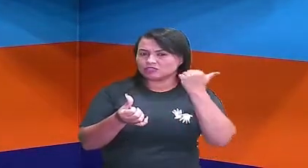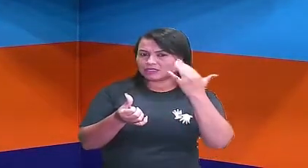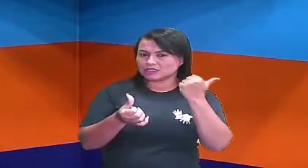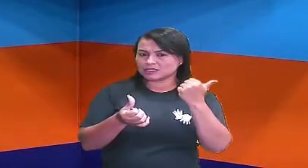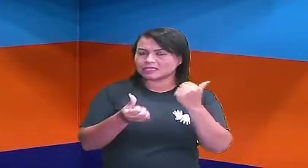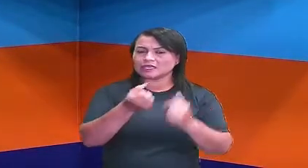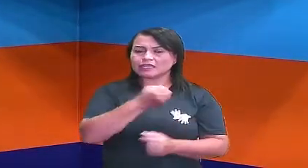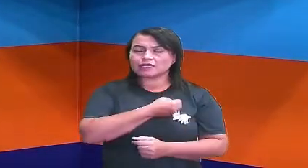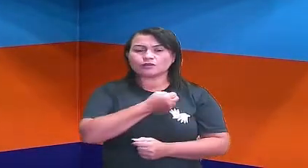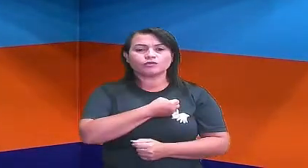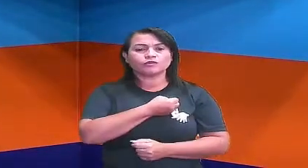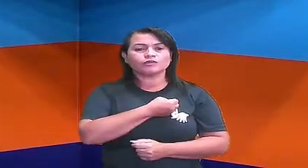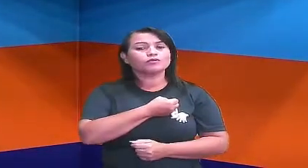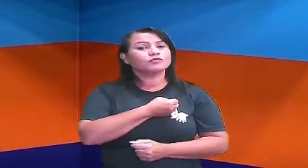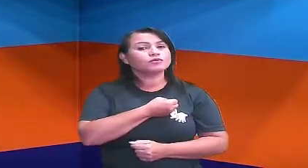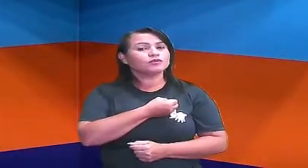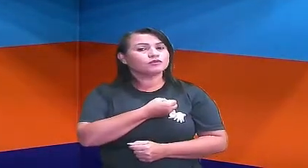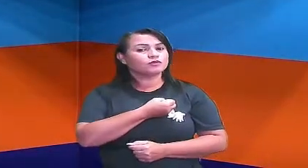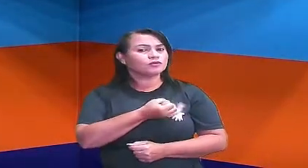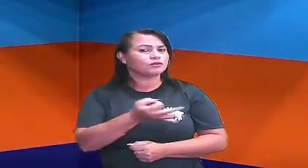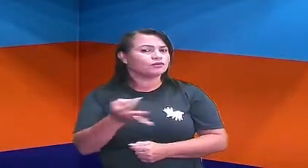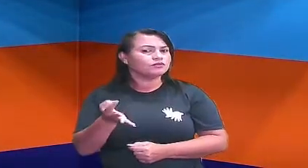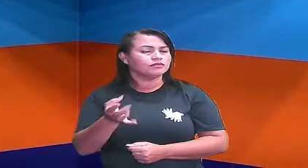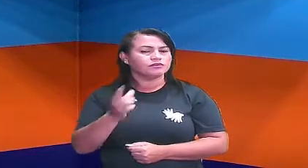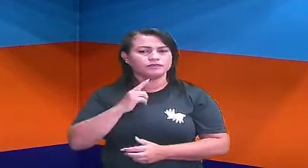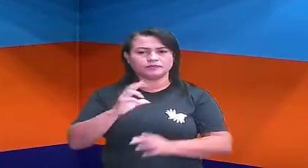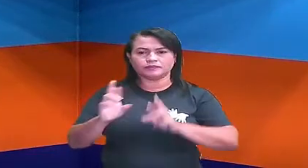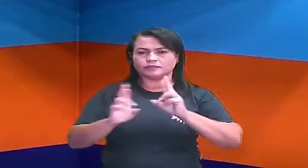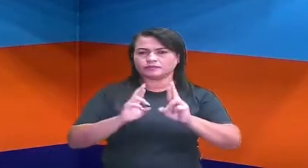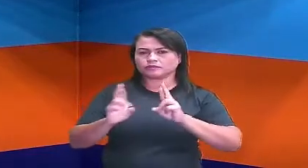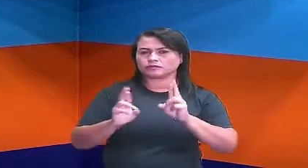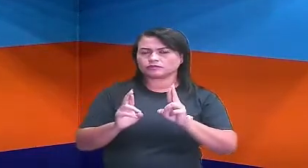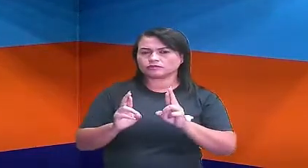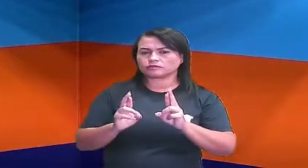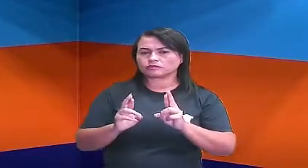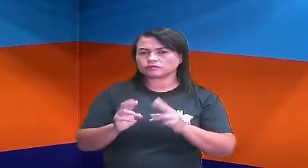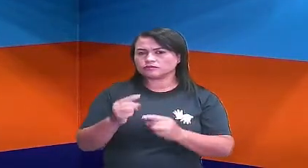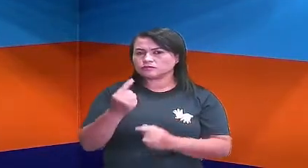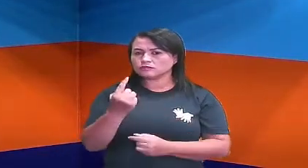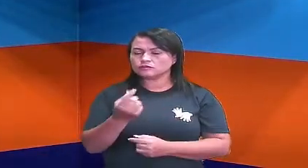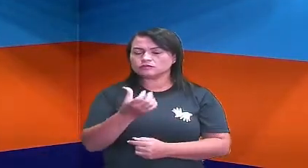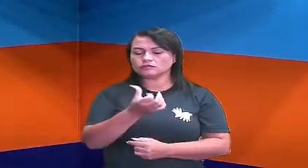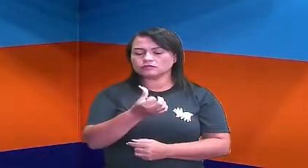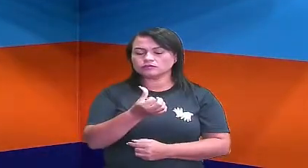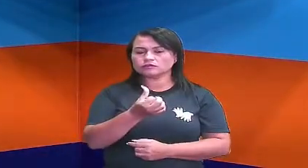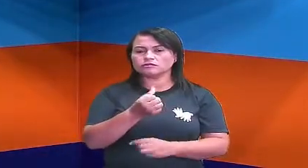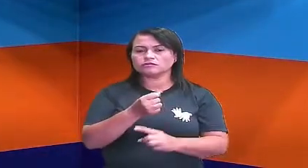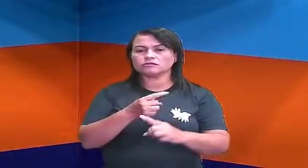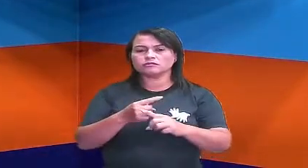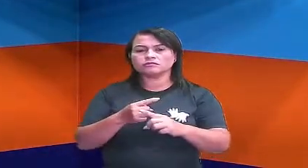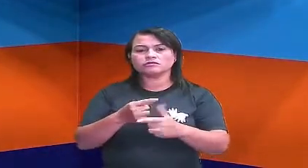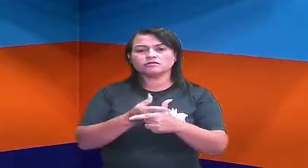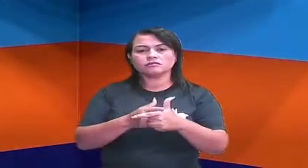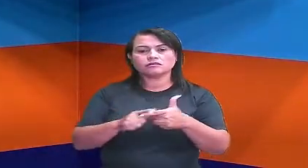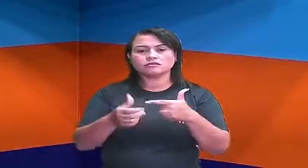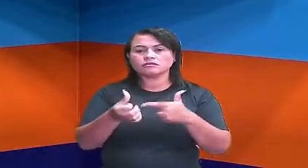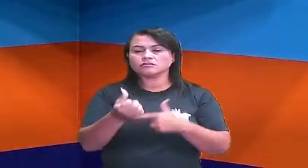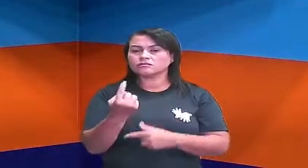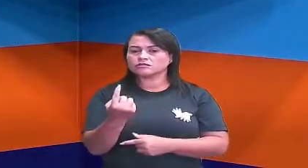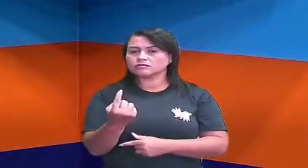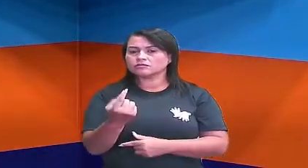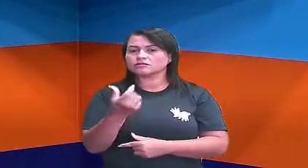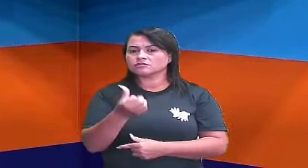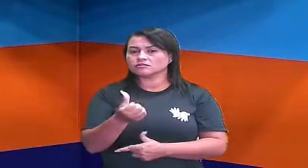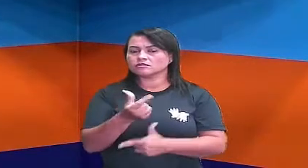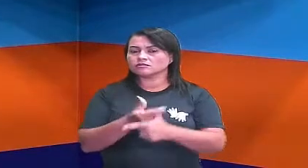um número que vai me dar aí uma relação com o número 1. 6 dividido por 6 vai me dar 1. 6 dividido por 6 vai me